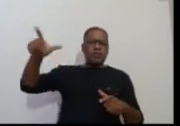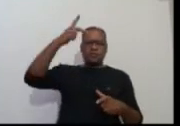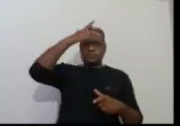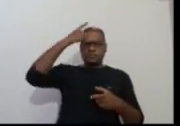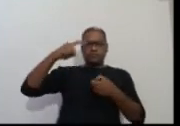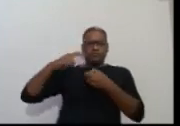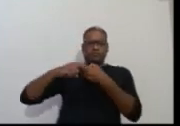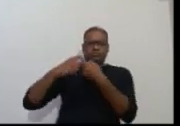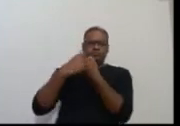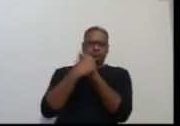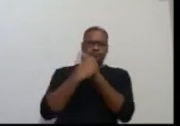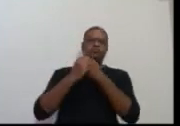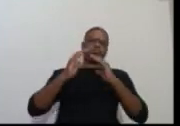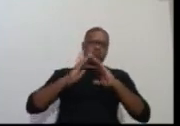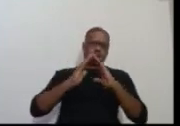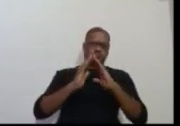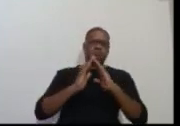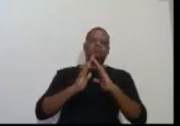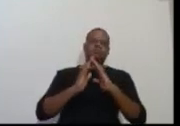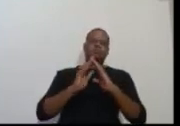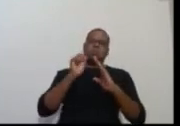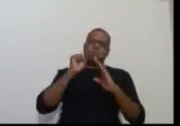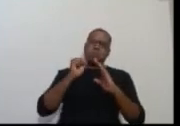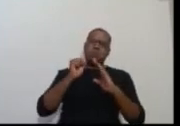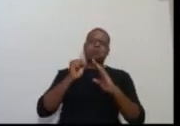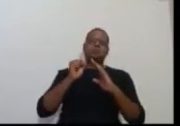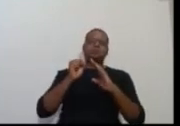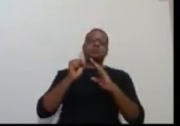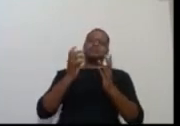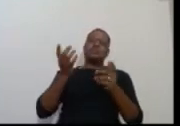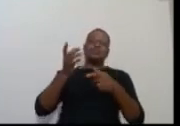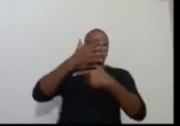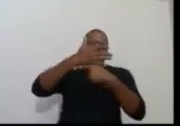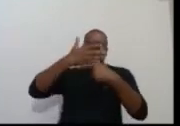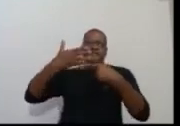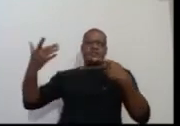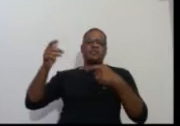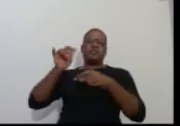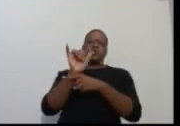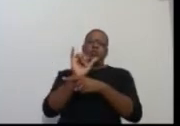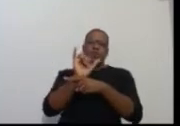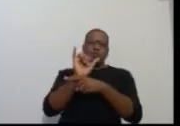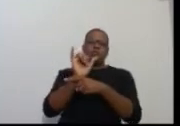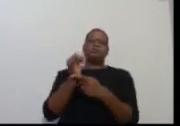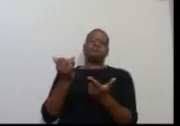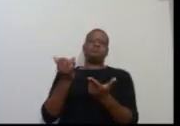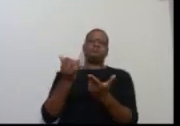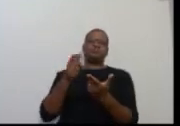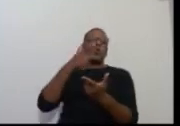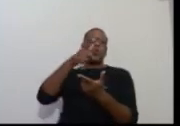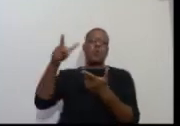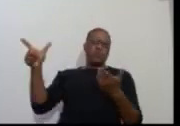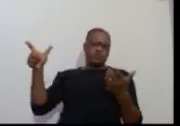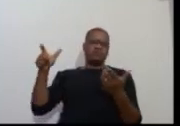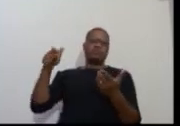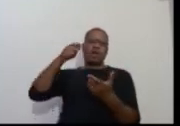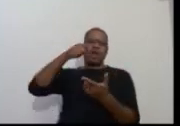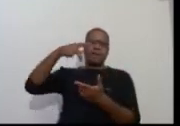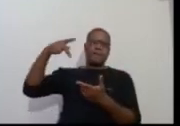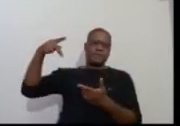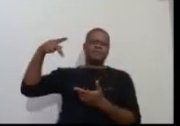Netflix, YouTube ou outros aplicativos. Esses conteúdos consomem maior largura de banda e